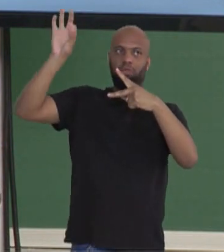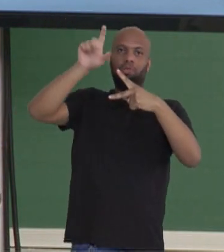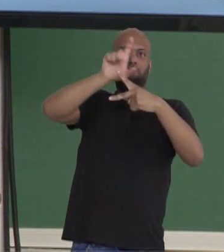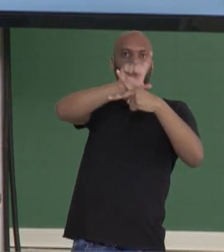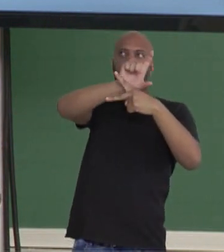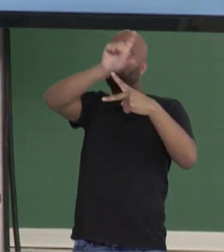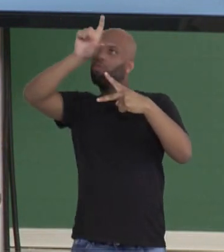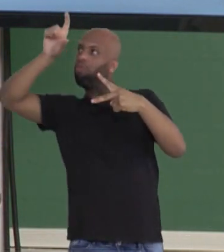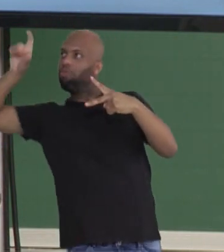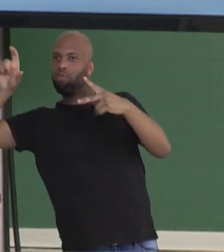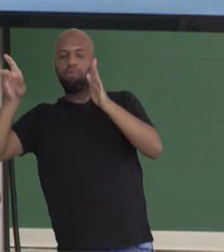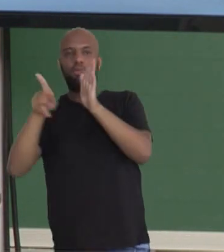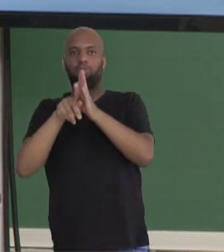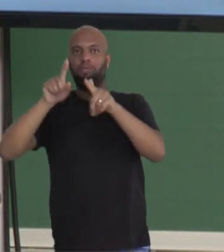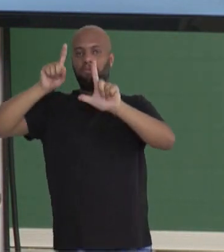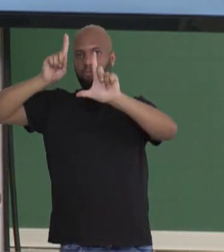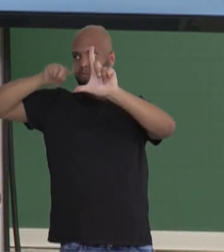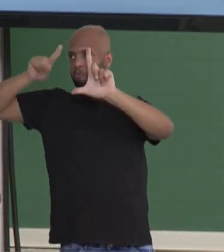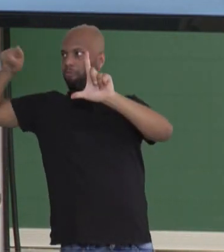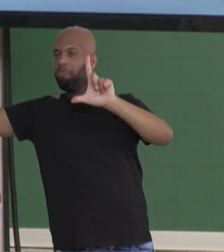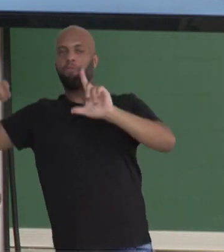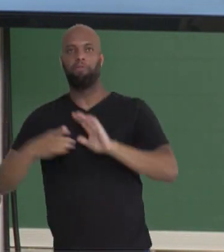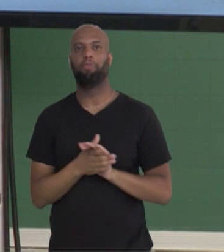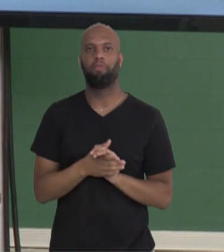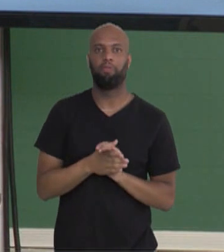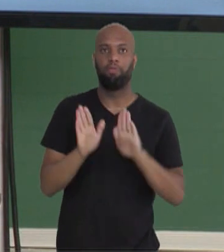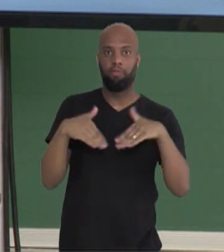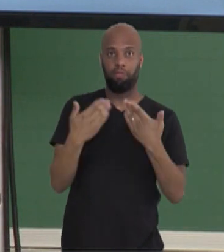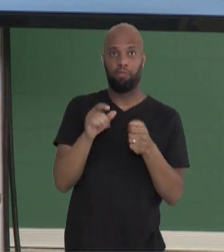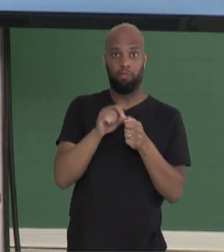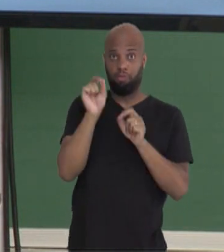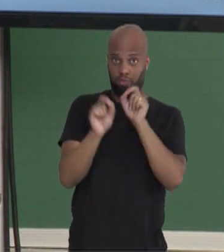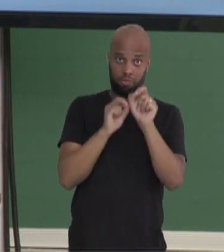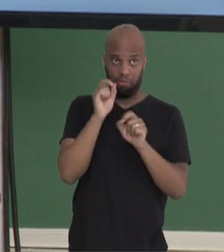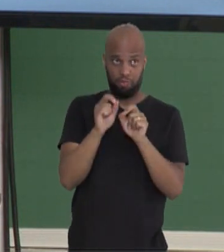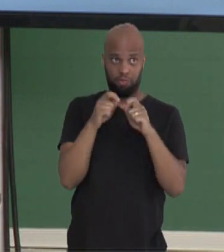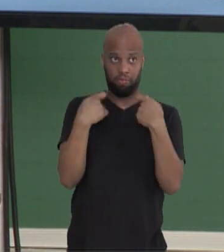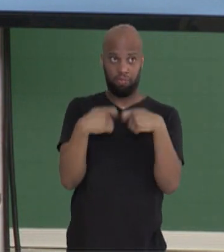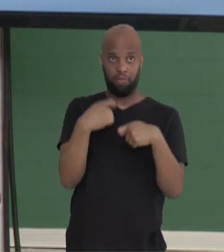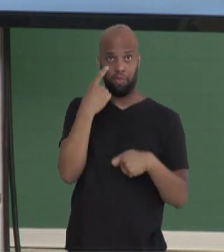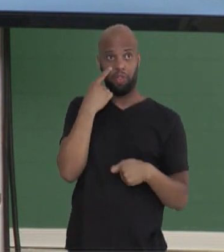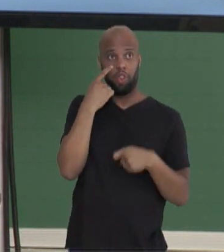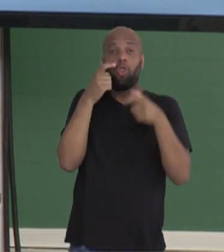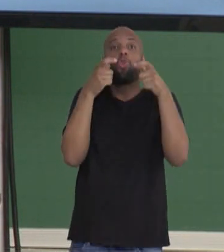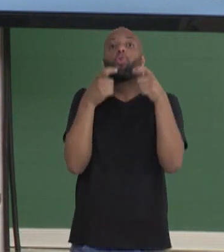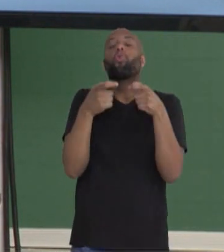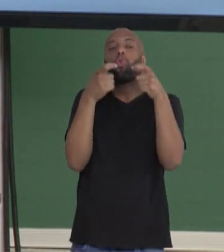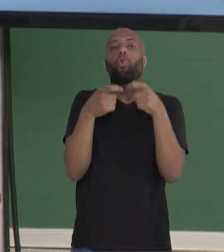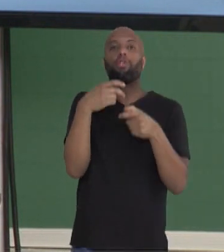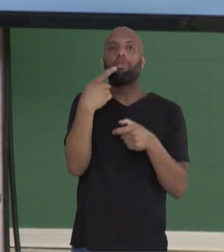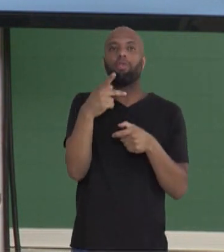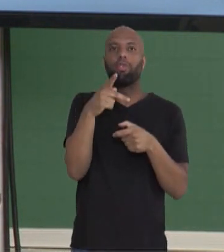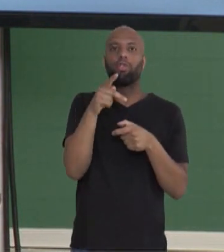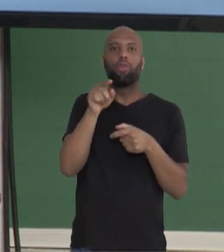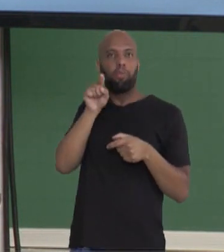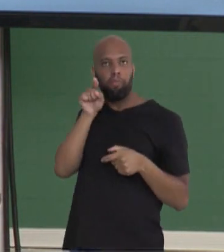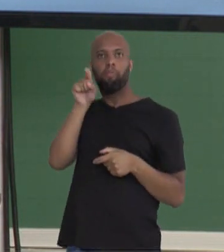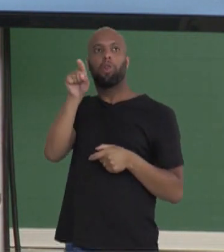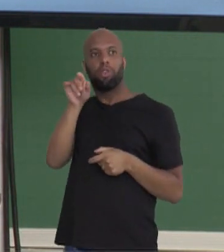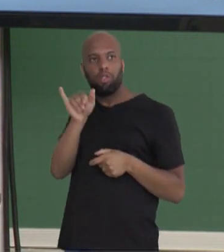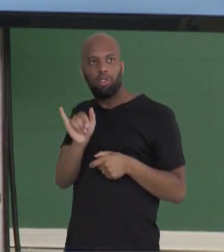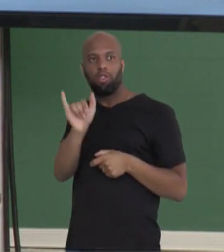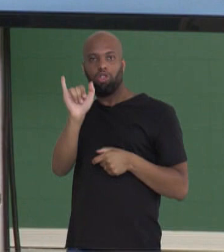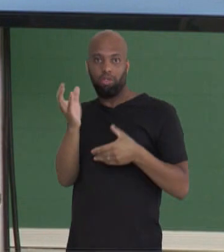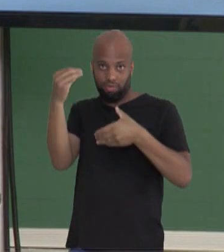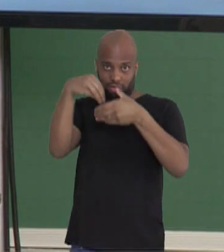mas agora eu estou trazendo para um plano gráfico. Então, você vai ter aqui aonde que vai ser o ponto X marcado dentro do